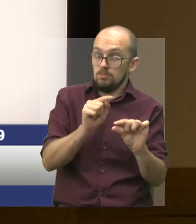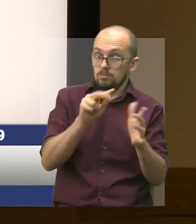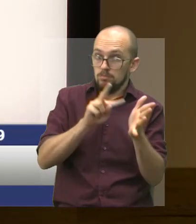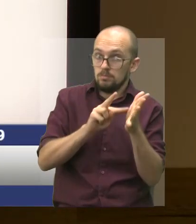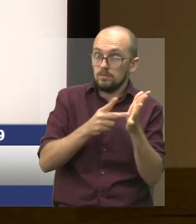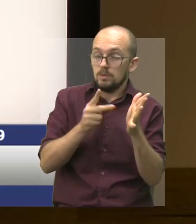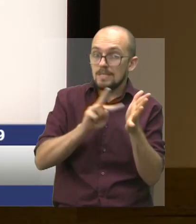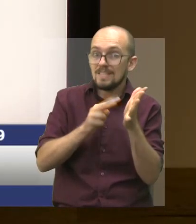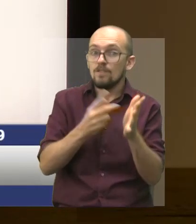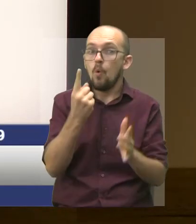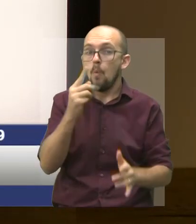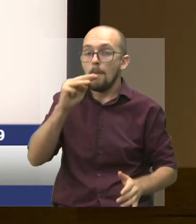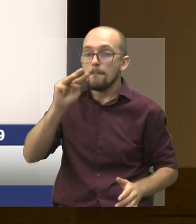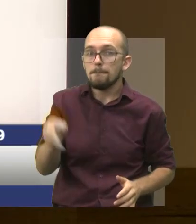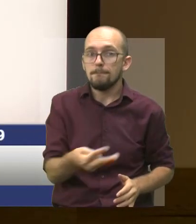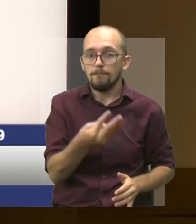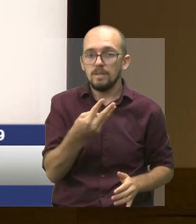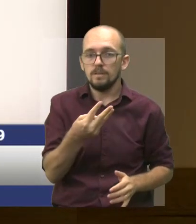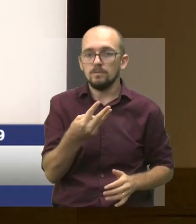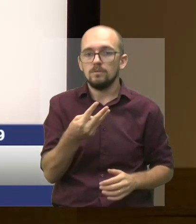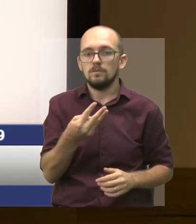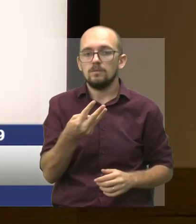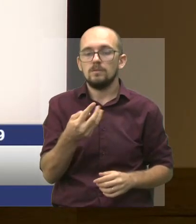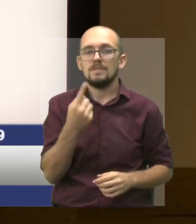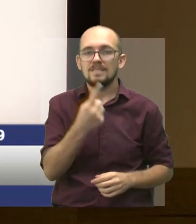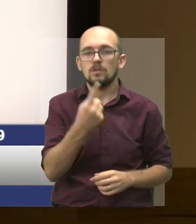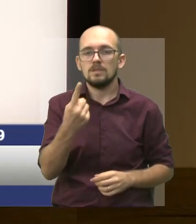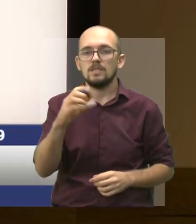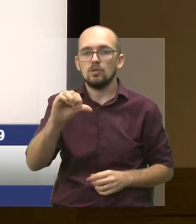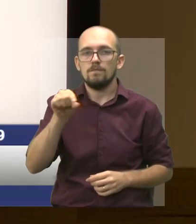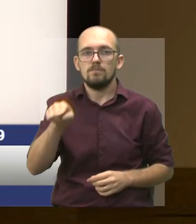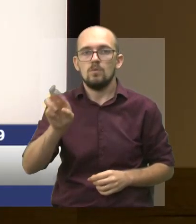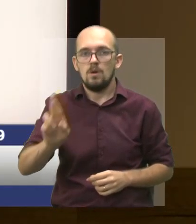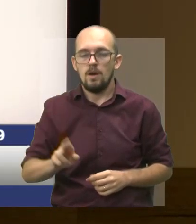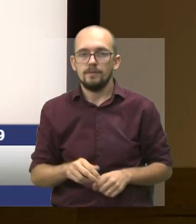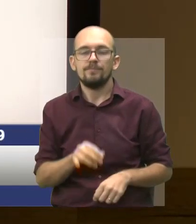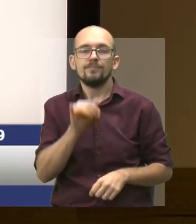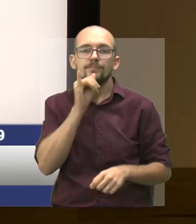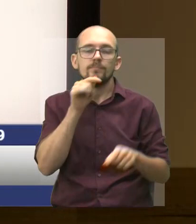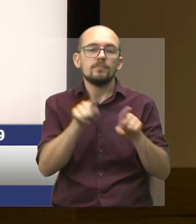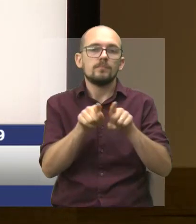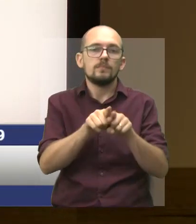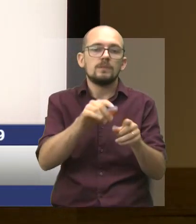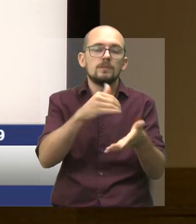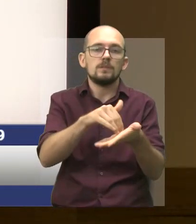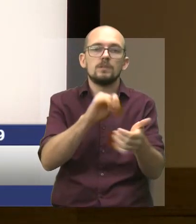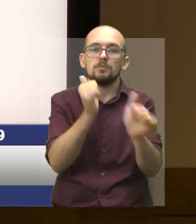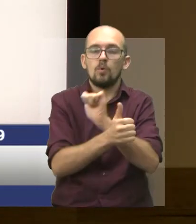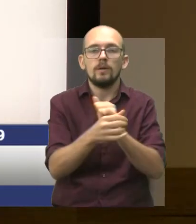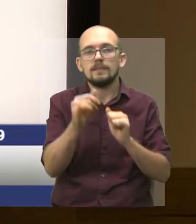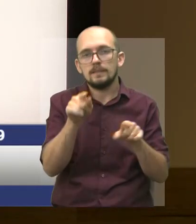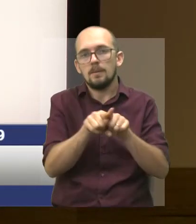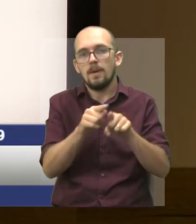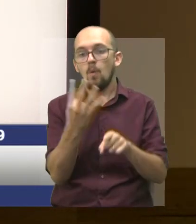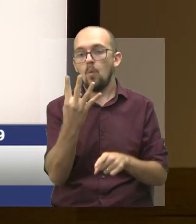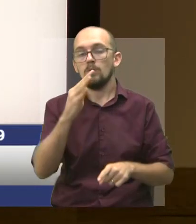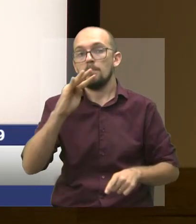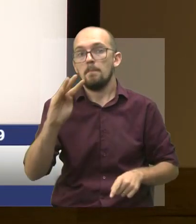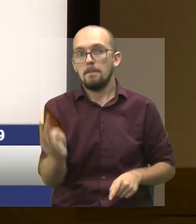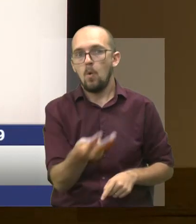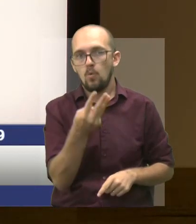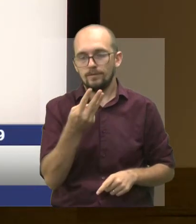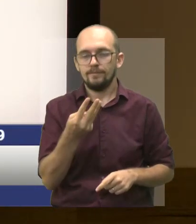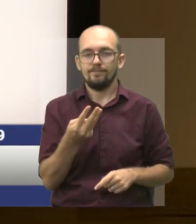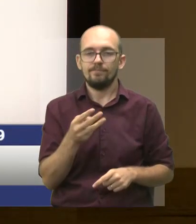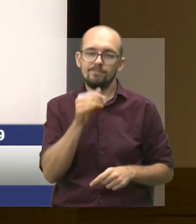R$ 1.119.000 para a Secretaria durante o ano todo. A Secretaria de Esportes também, R$ 4.000.000. E assim por diante, como está demonstrado